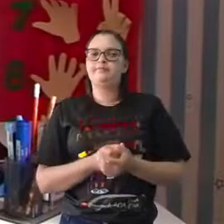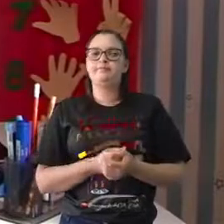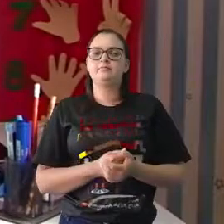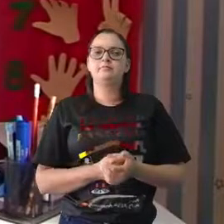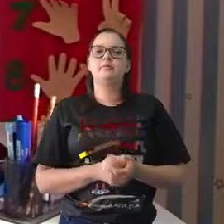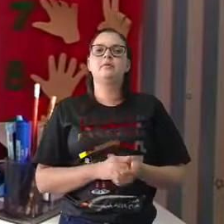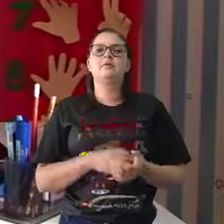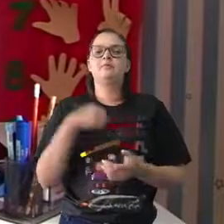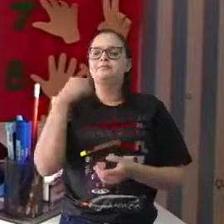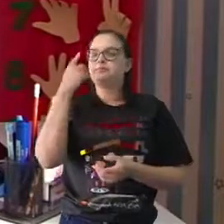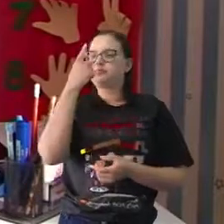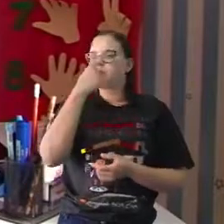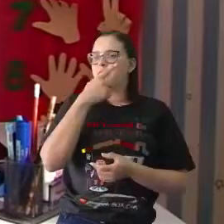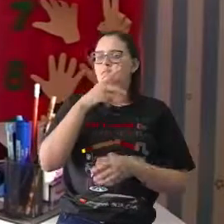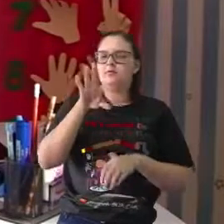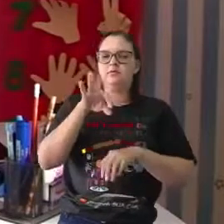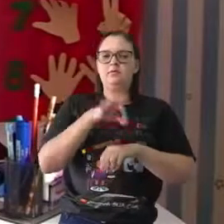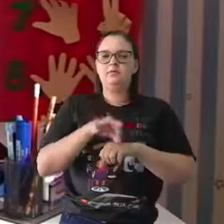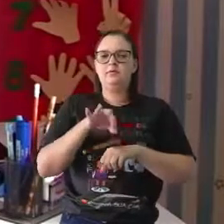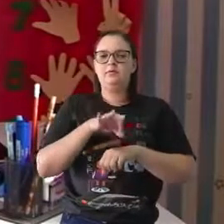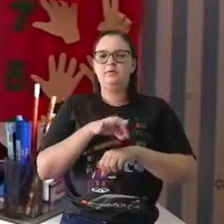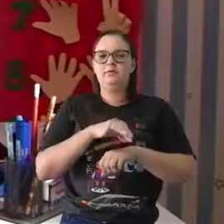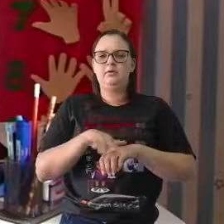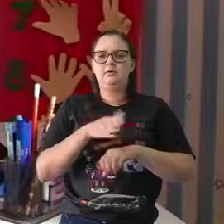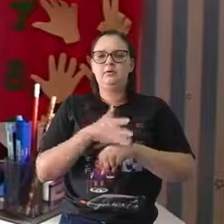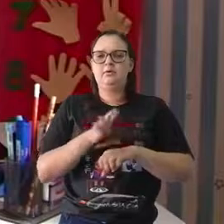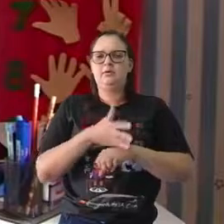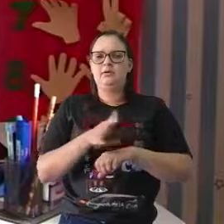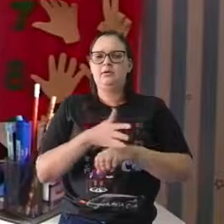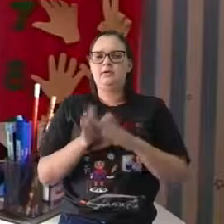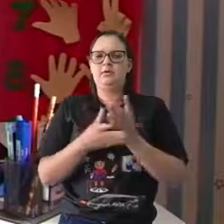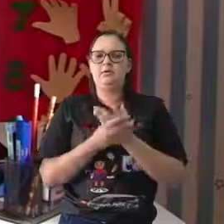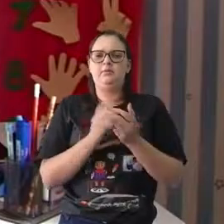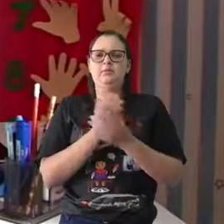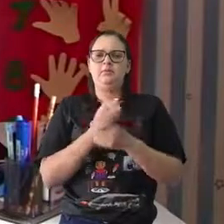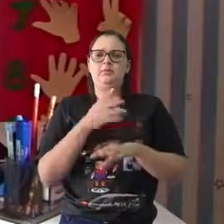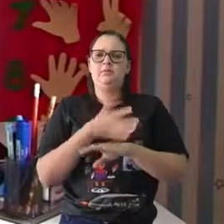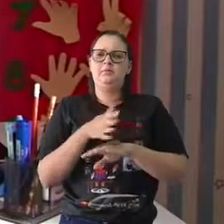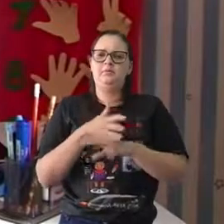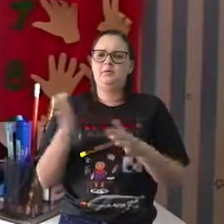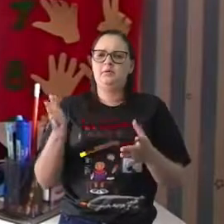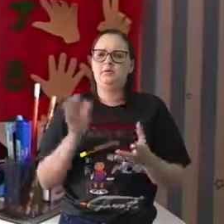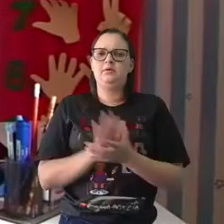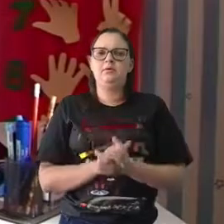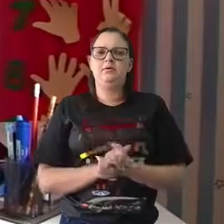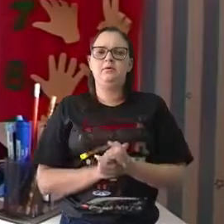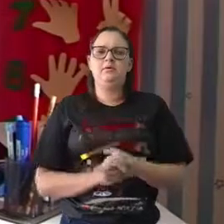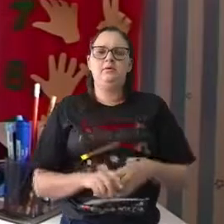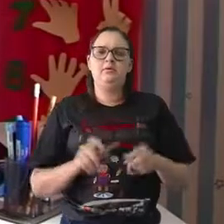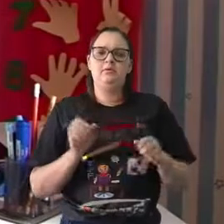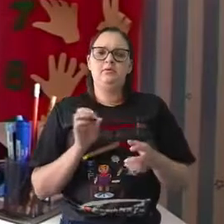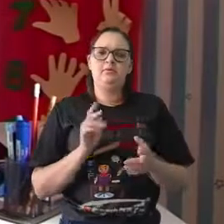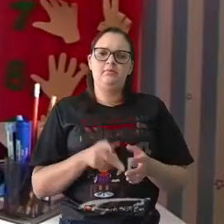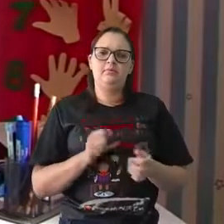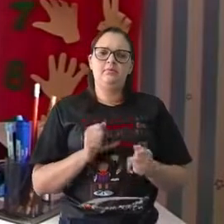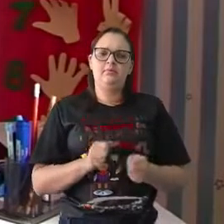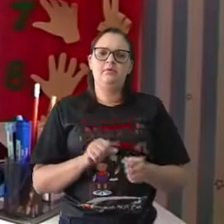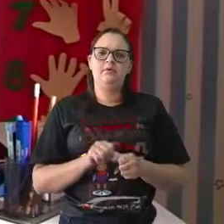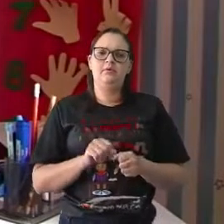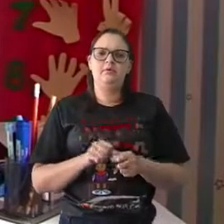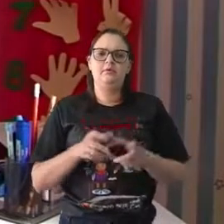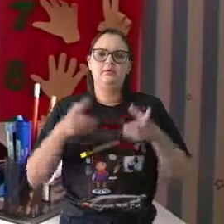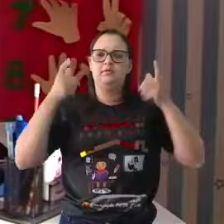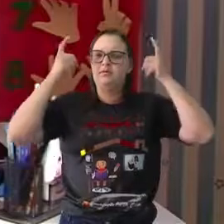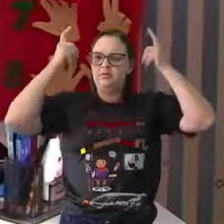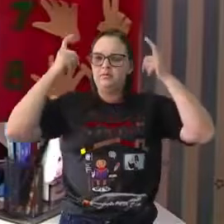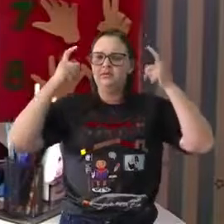empalidece e as mãos também ficam mais brancas. Isso acontece porque o nosso cérebro ele direciona uma maior